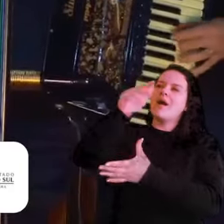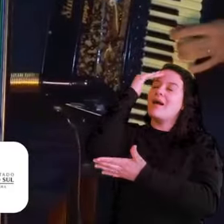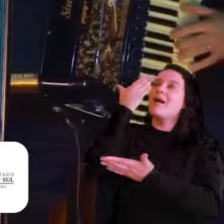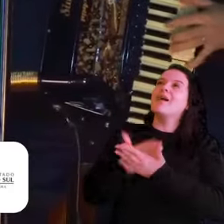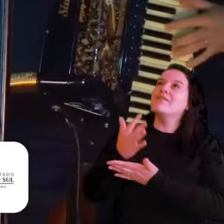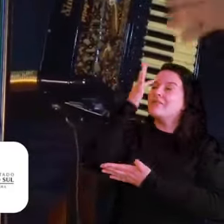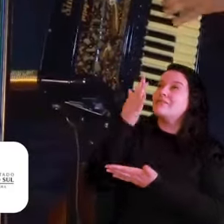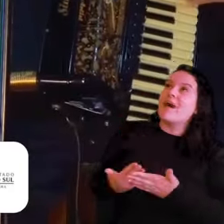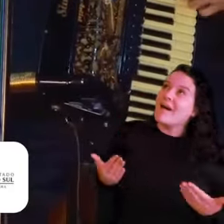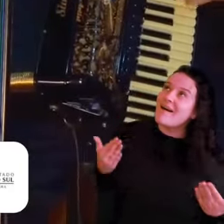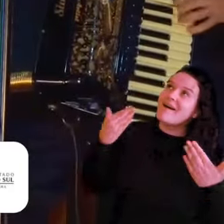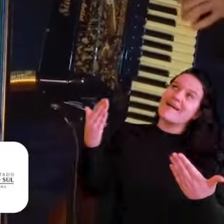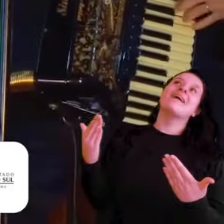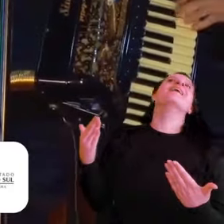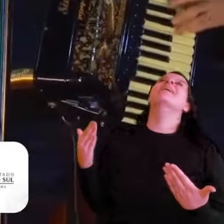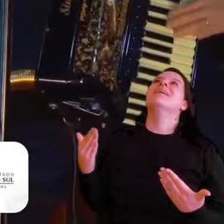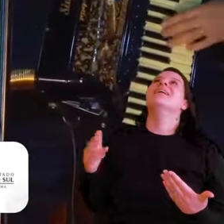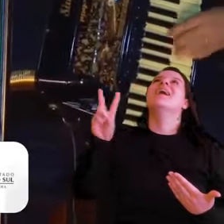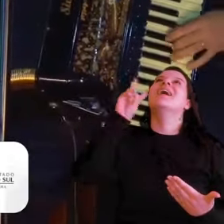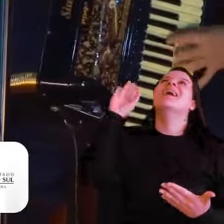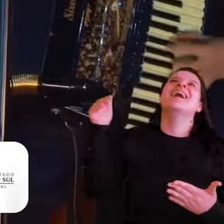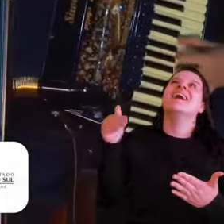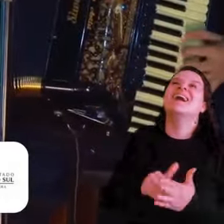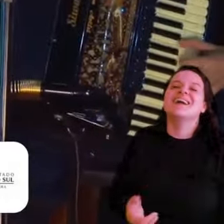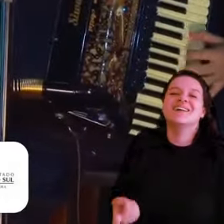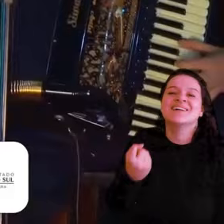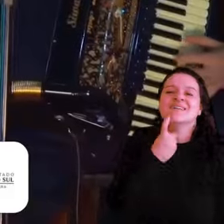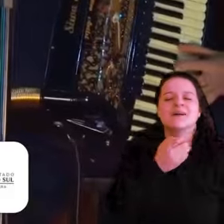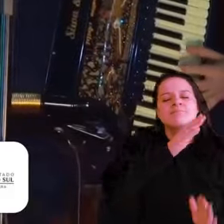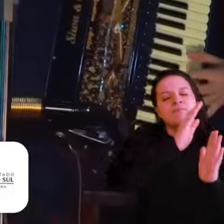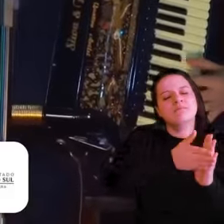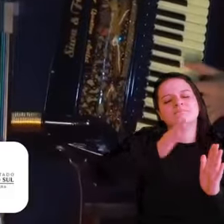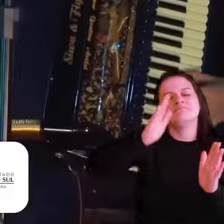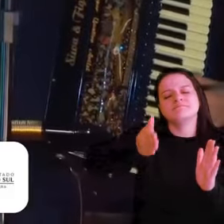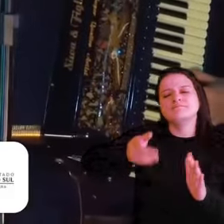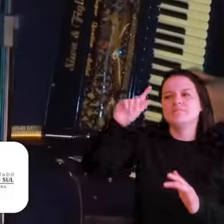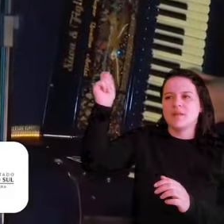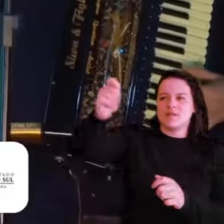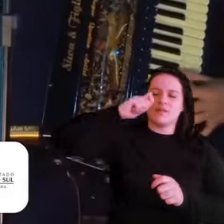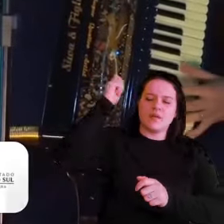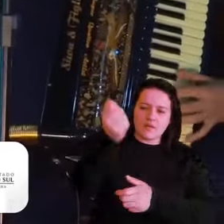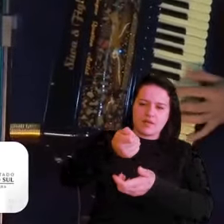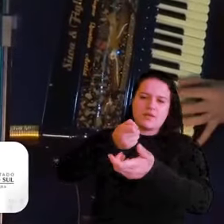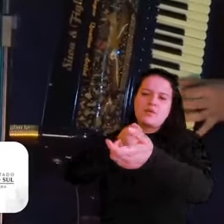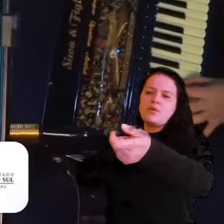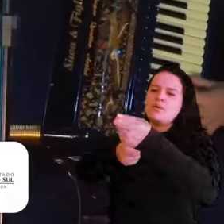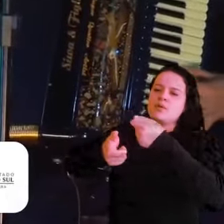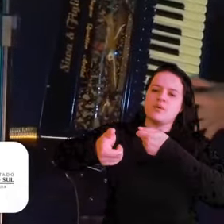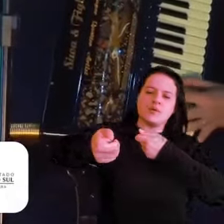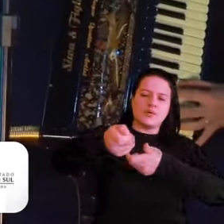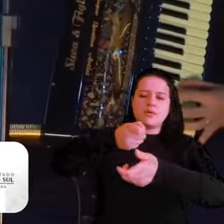e devoção. De segunda a sexta-feira sou domador e